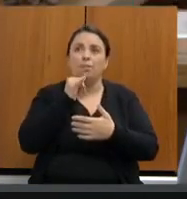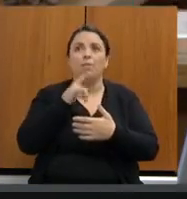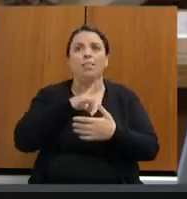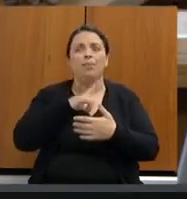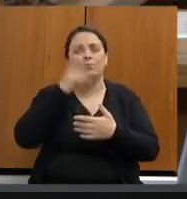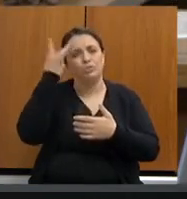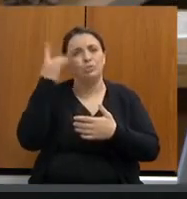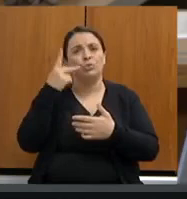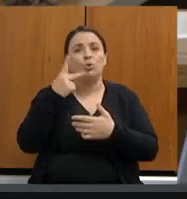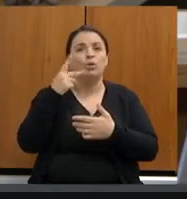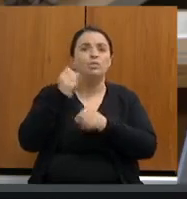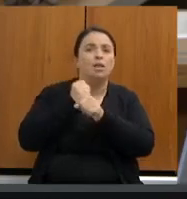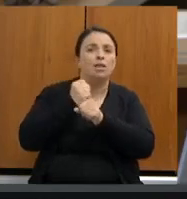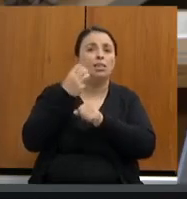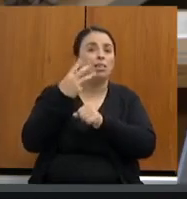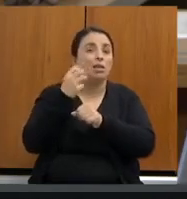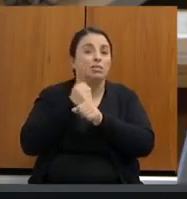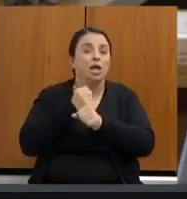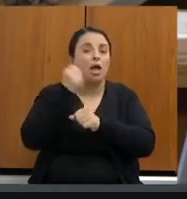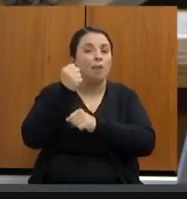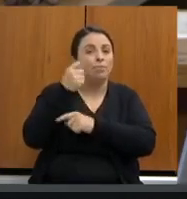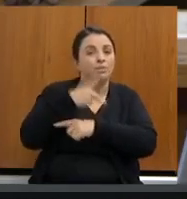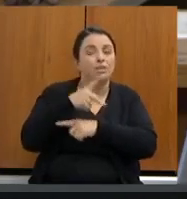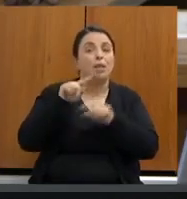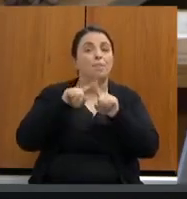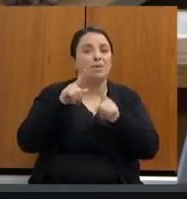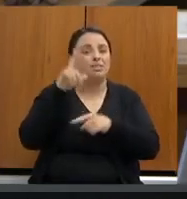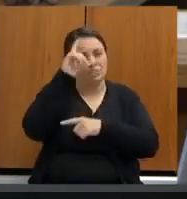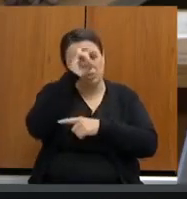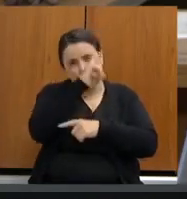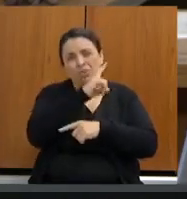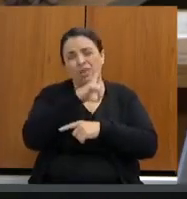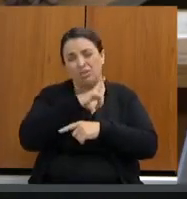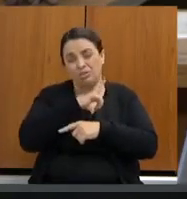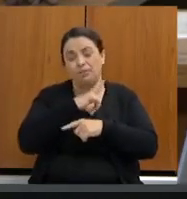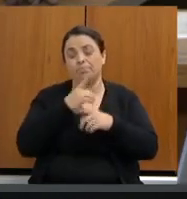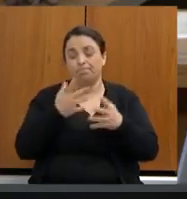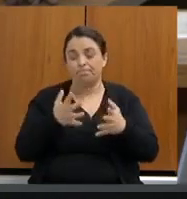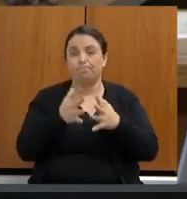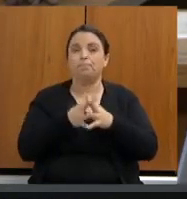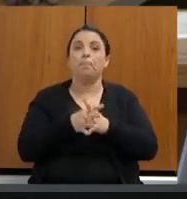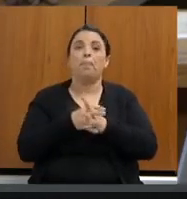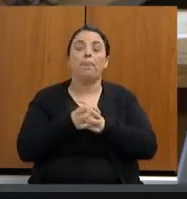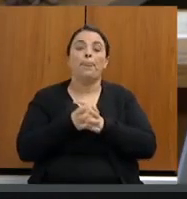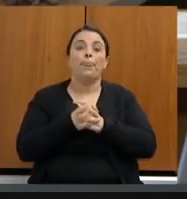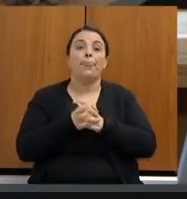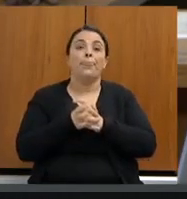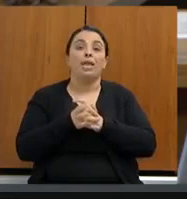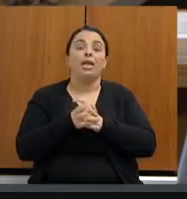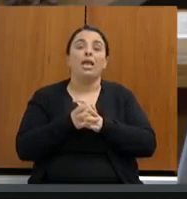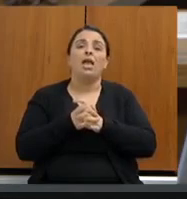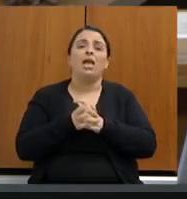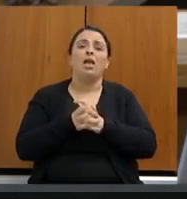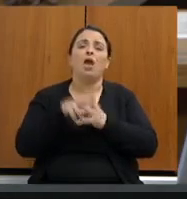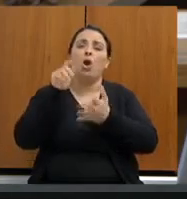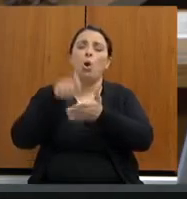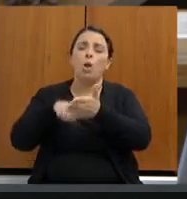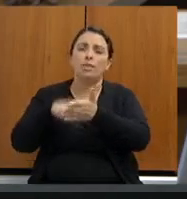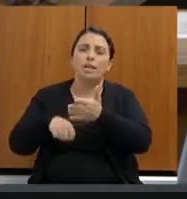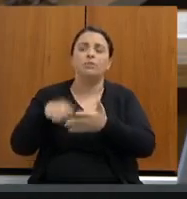a dificuldade recomposição do efetivo é o governo nos autorizou né No ano passado